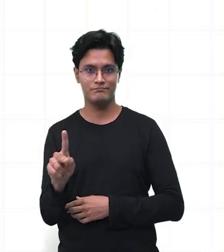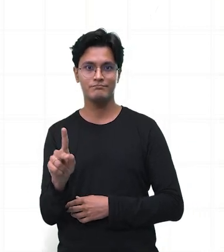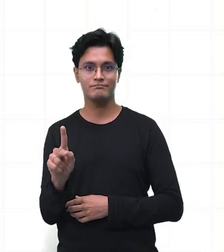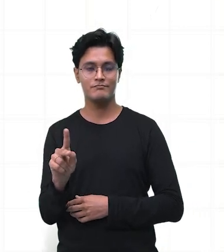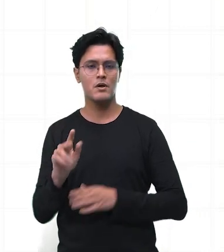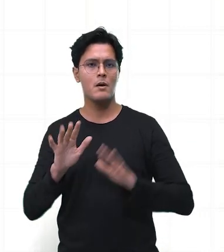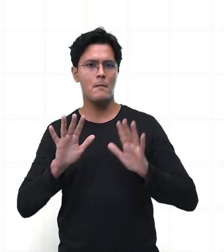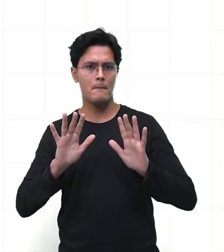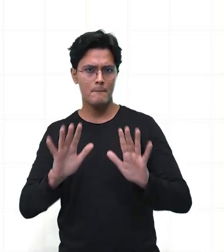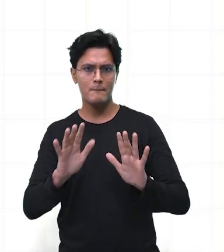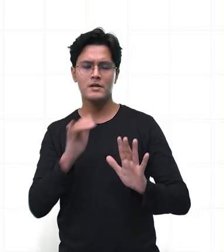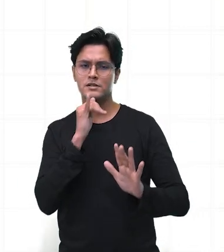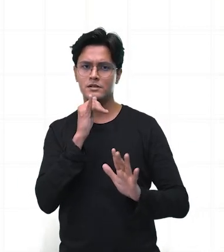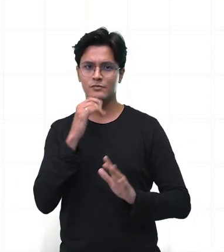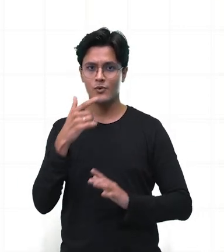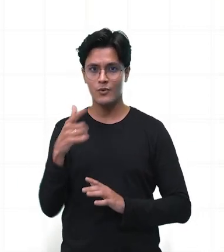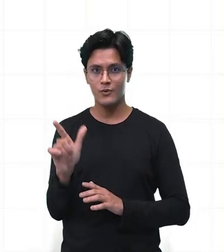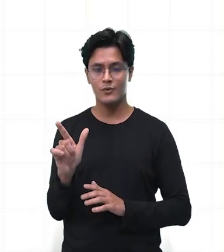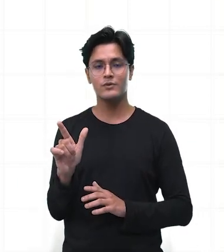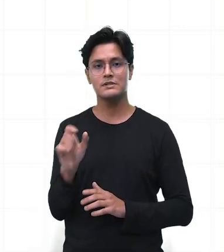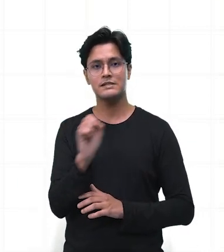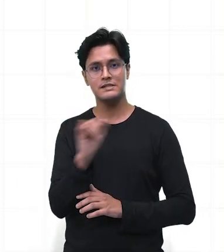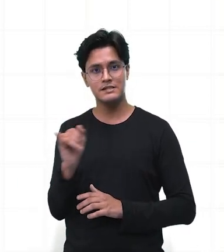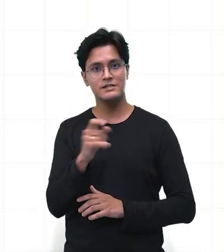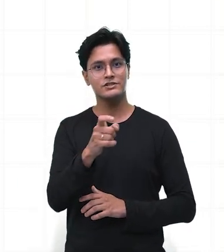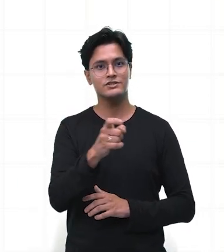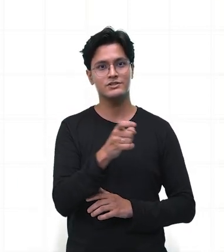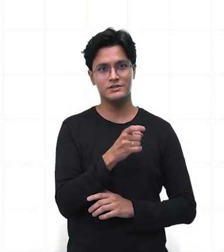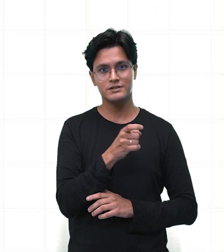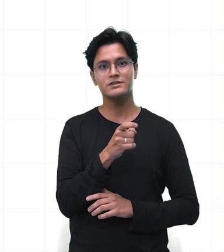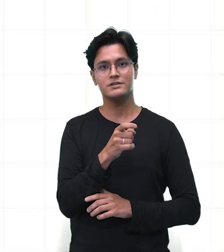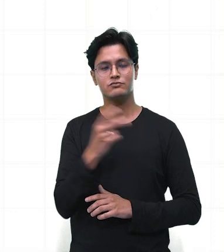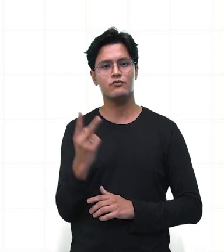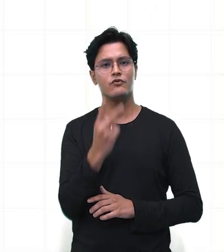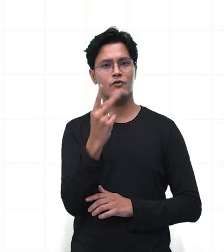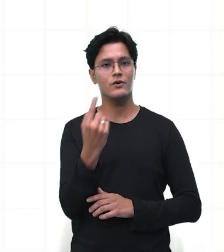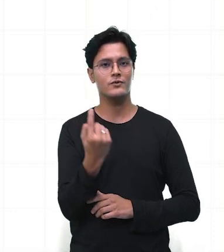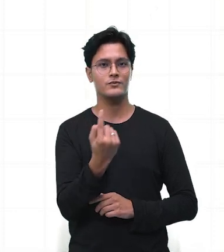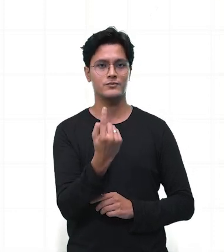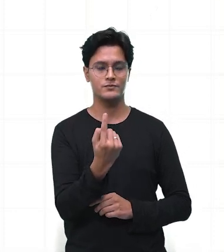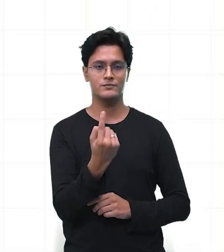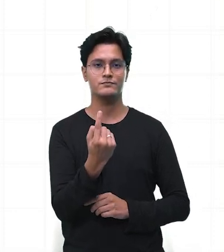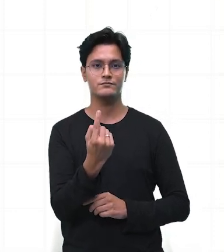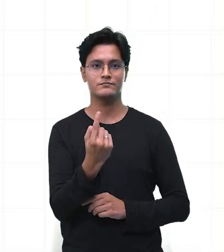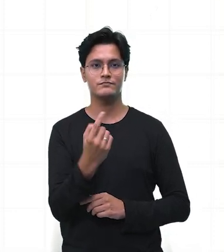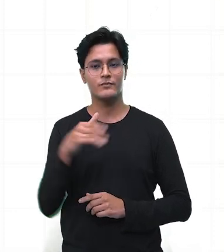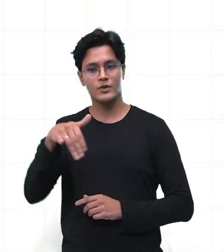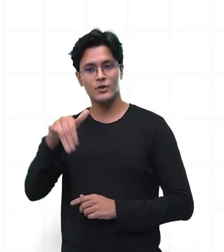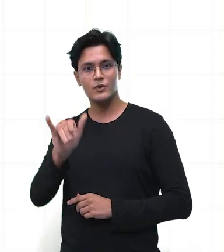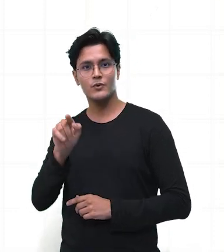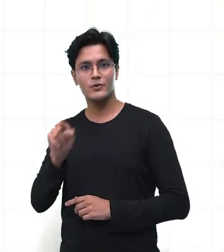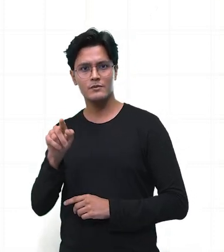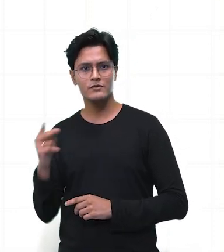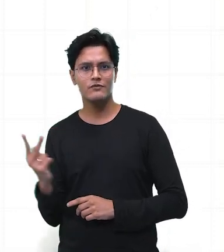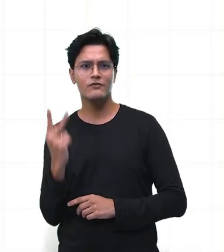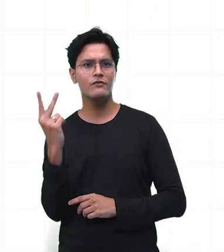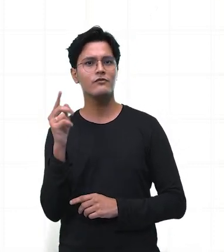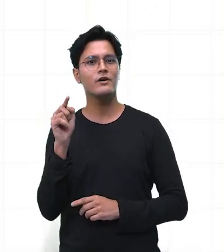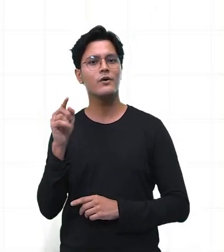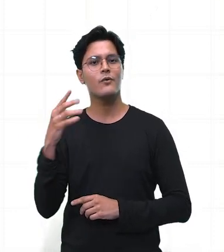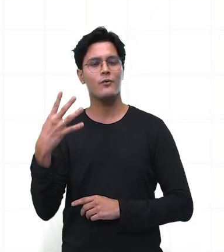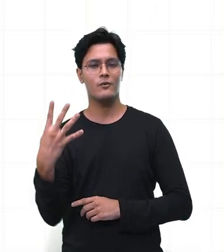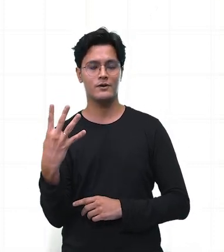Mas vamos supor que o x agora vale 1. E o y